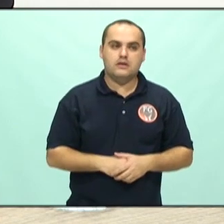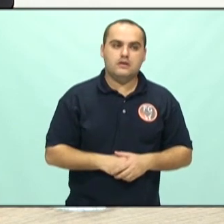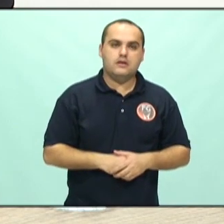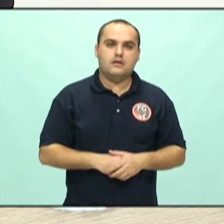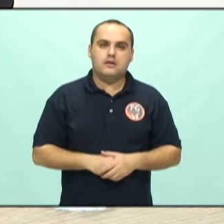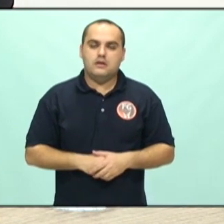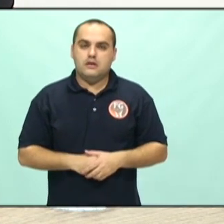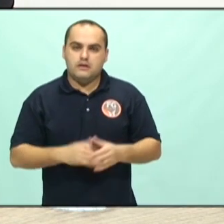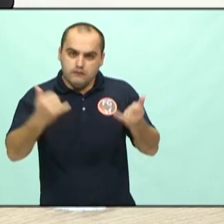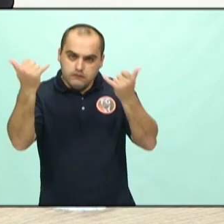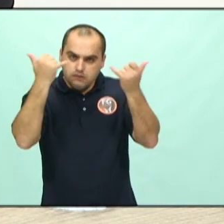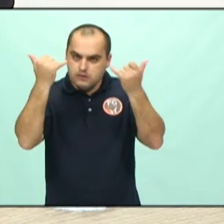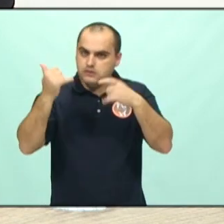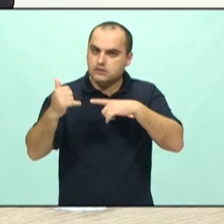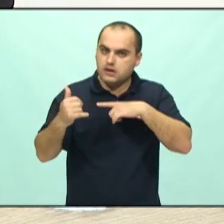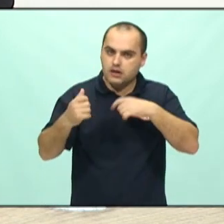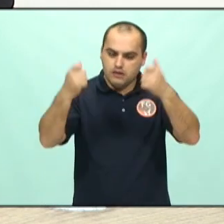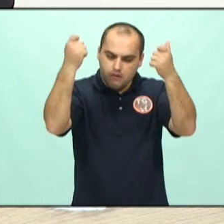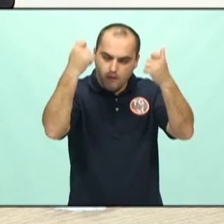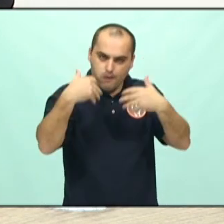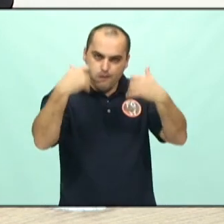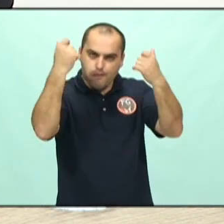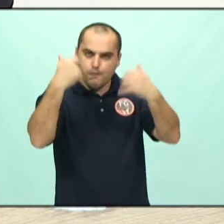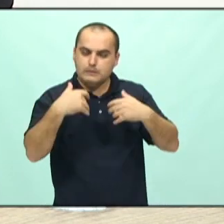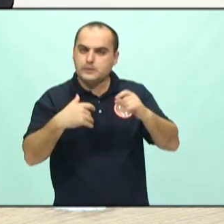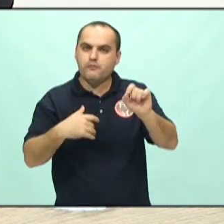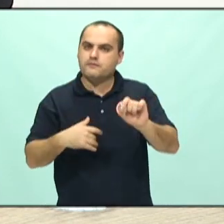de que alguns